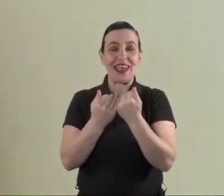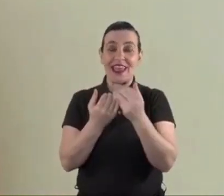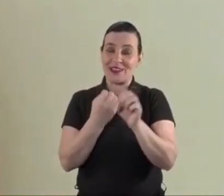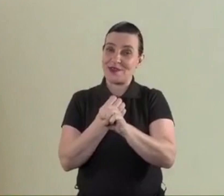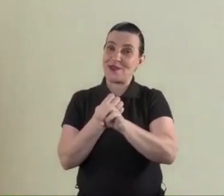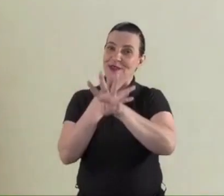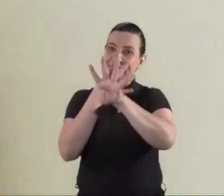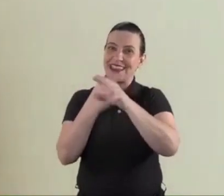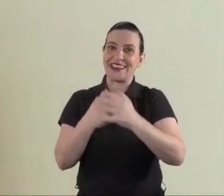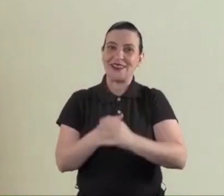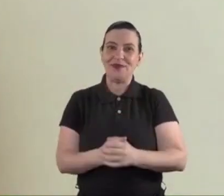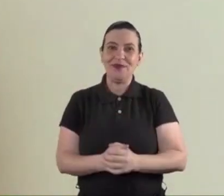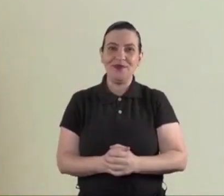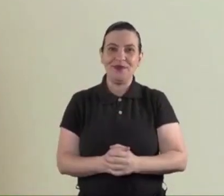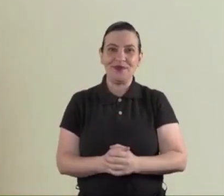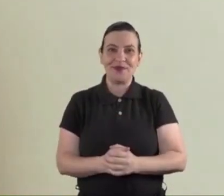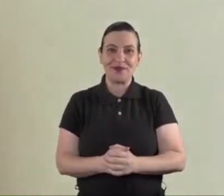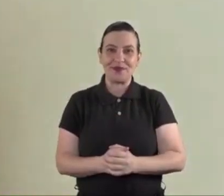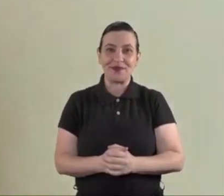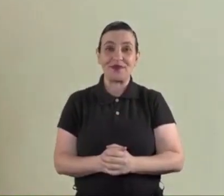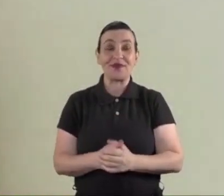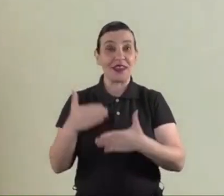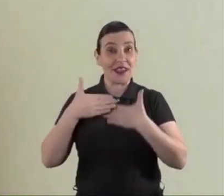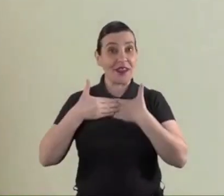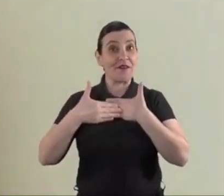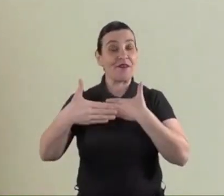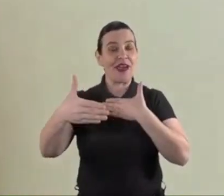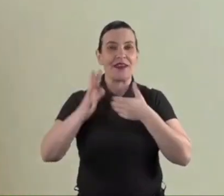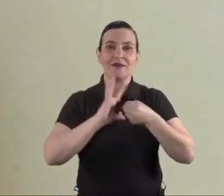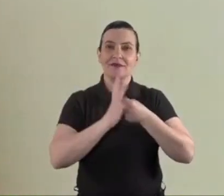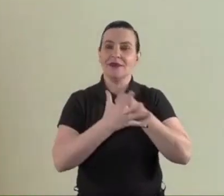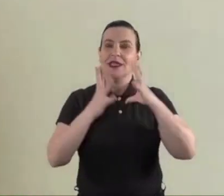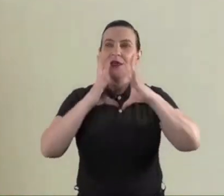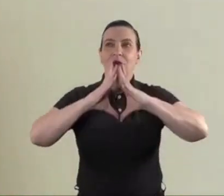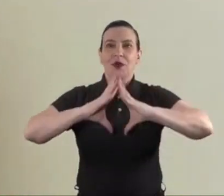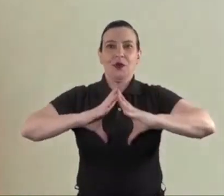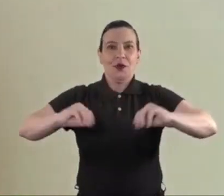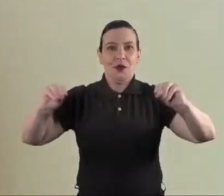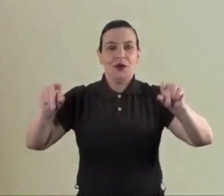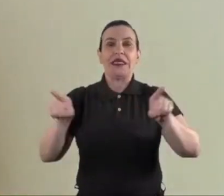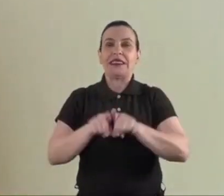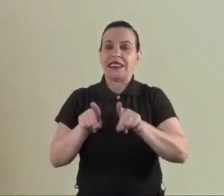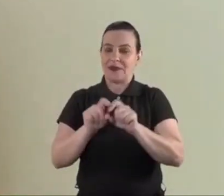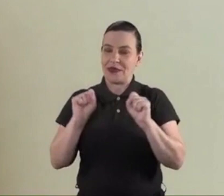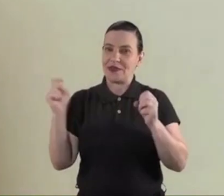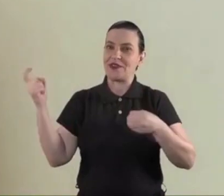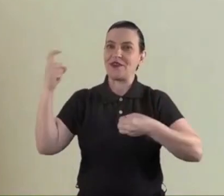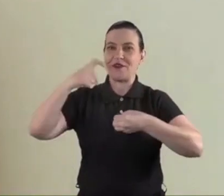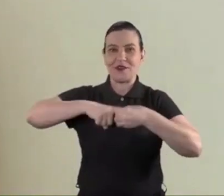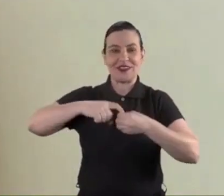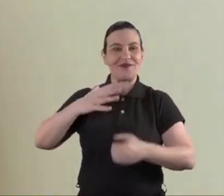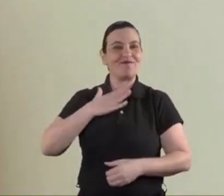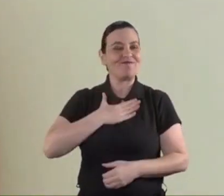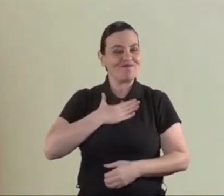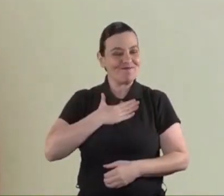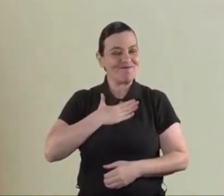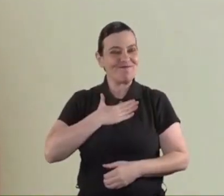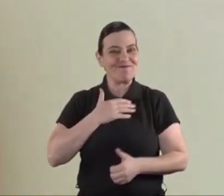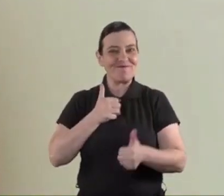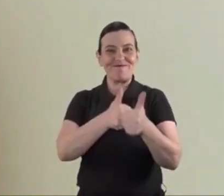online, e que logo logo essa pandemia acaba e a gente vai poder voltar a fazer o que a gente gosta de